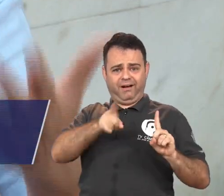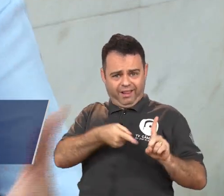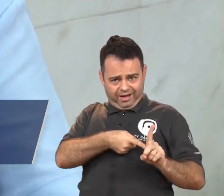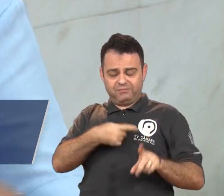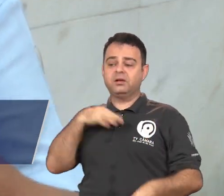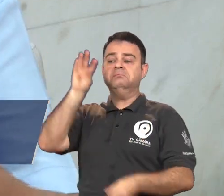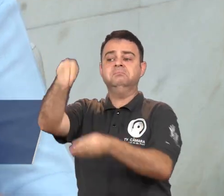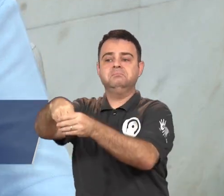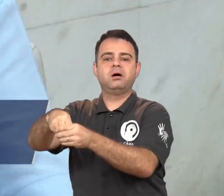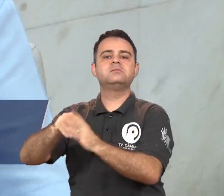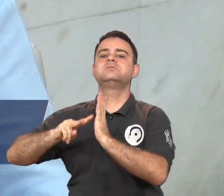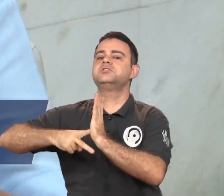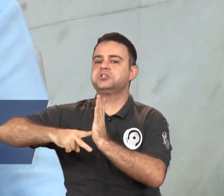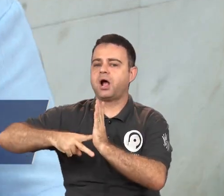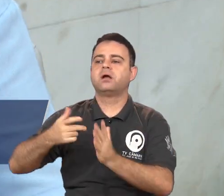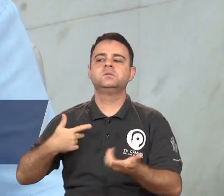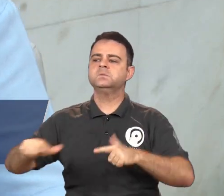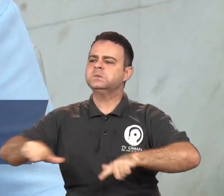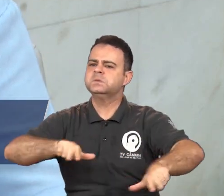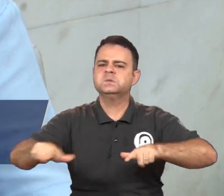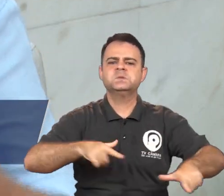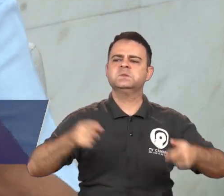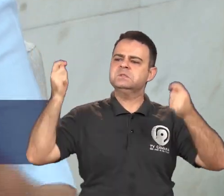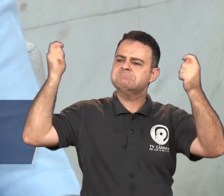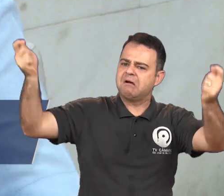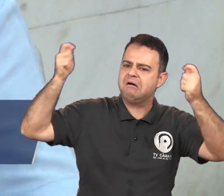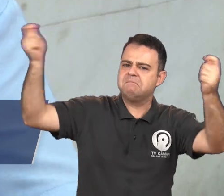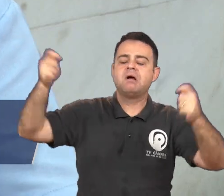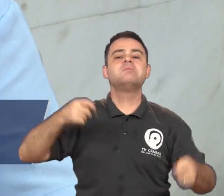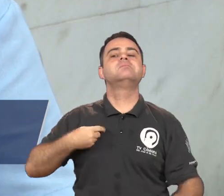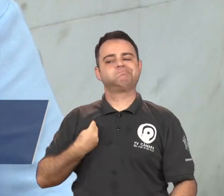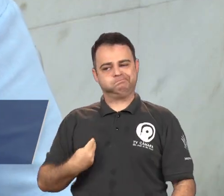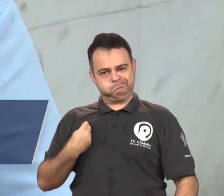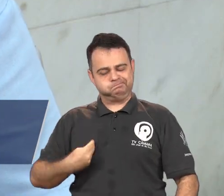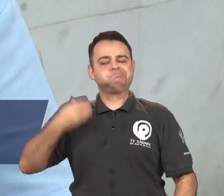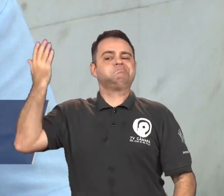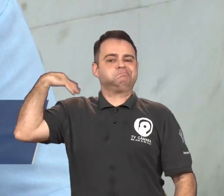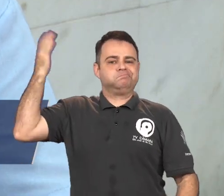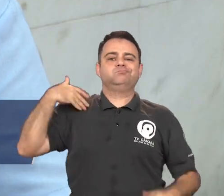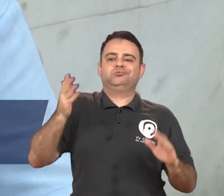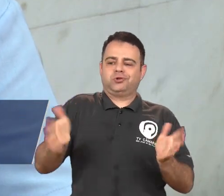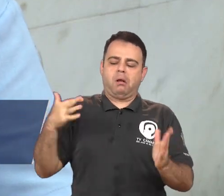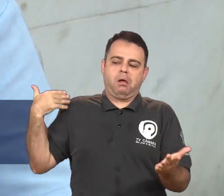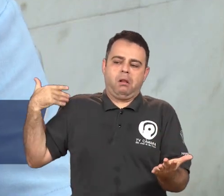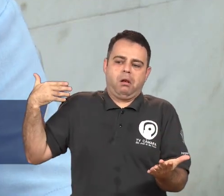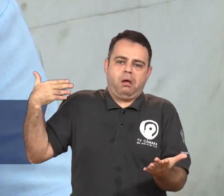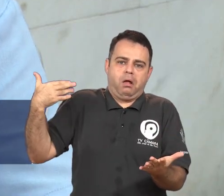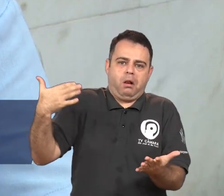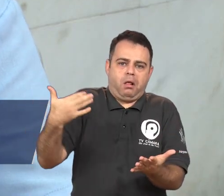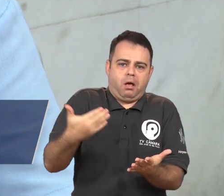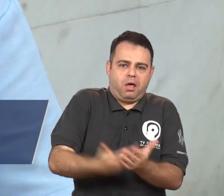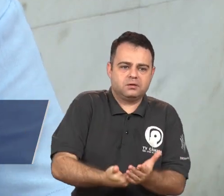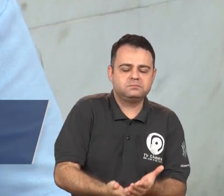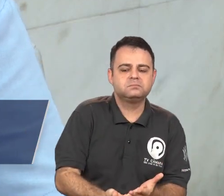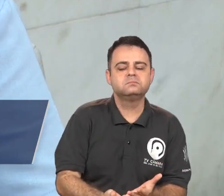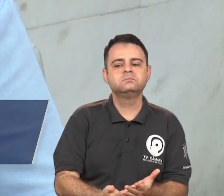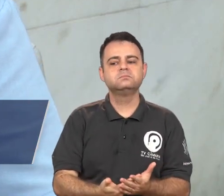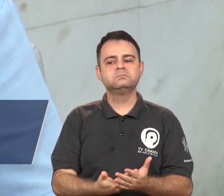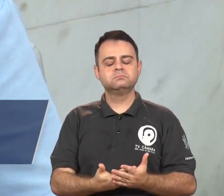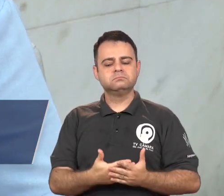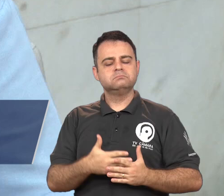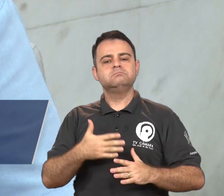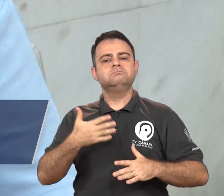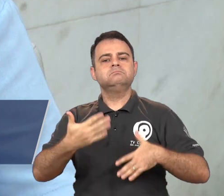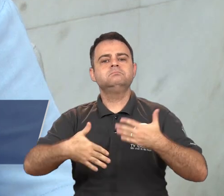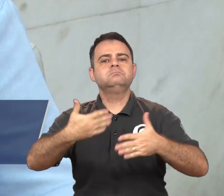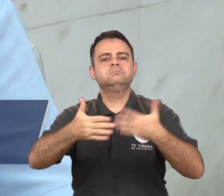como bancária, estava trabalhando, mas estava reivindicando também, lutando pelos direitos. E isso foi me dando uma